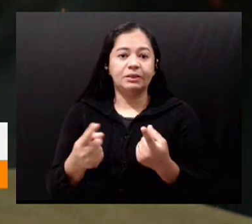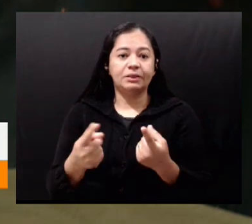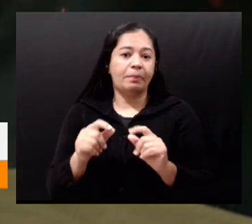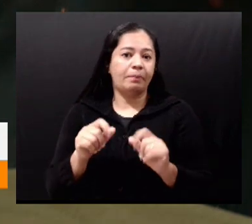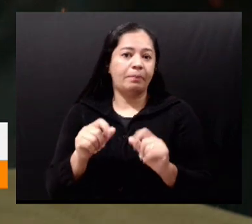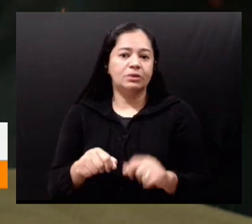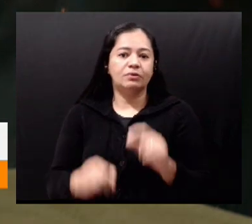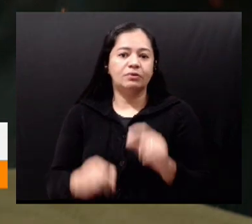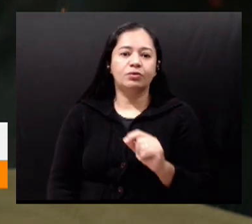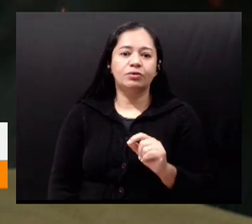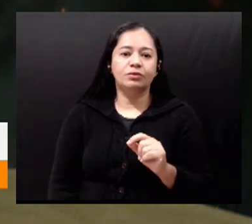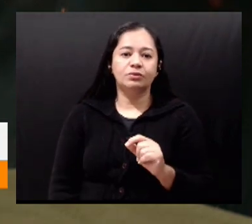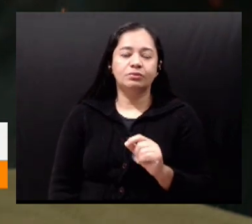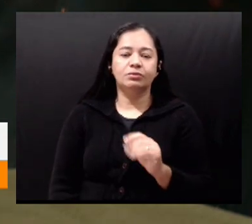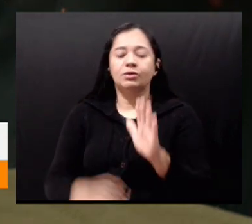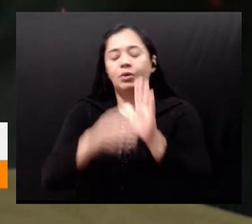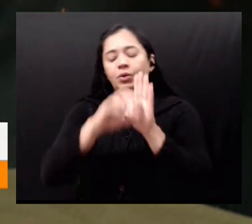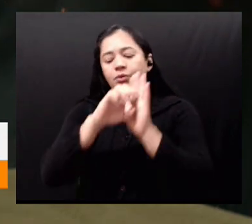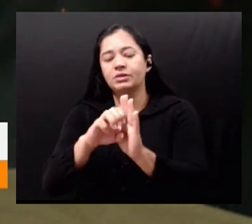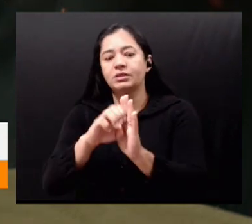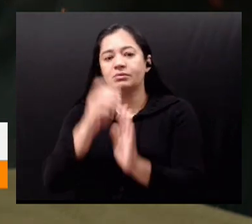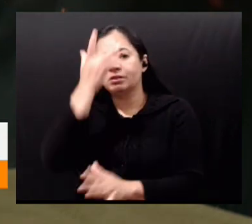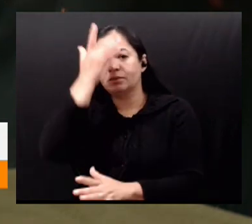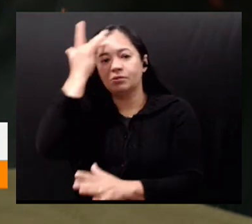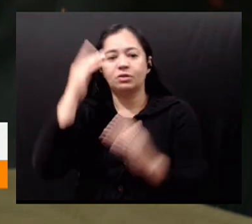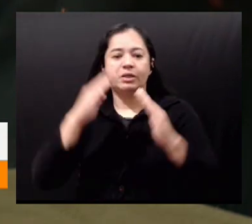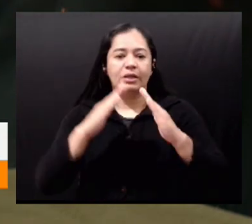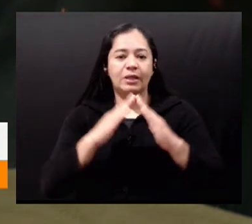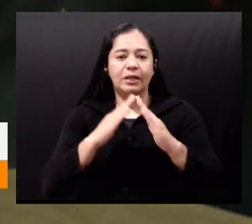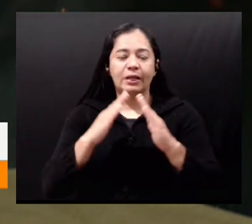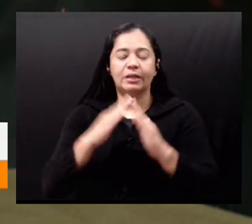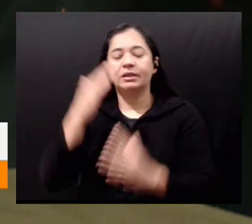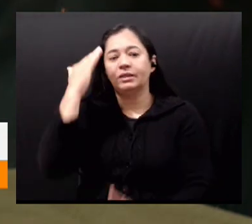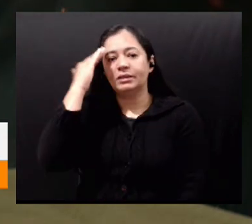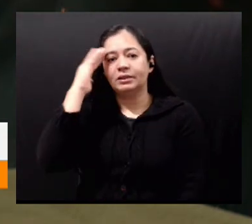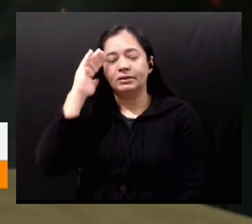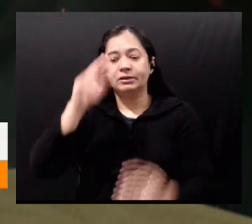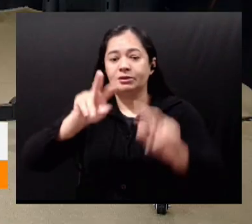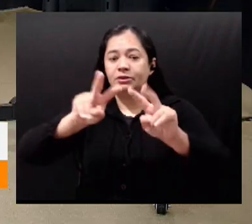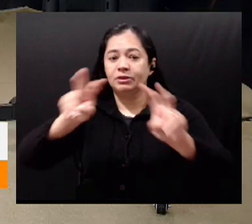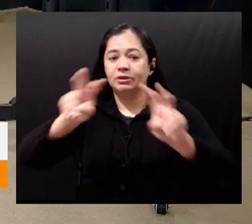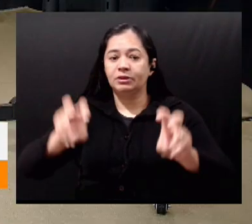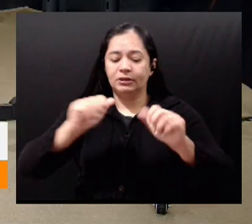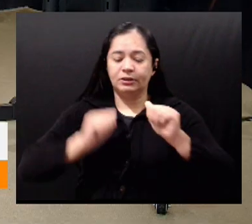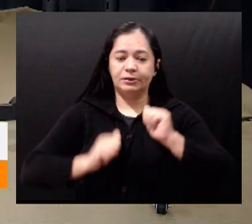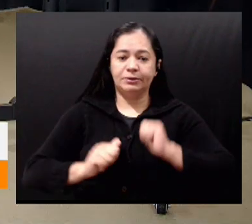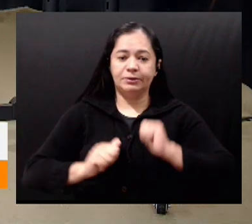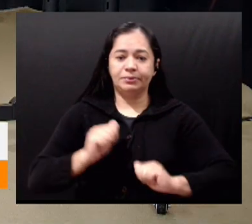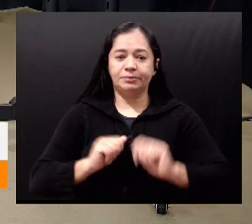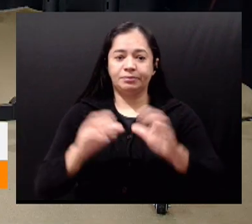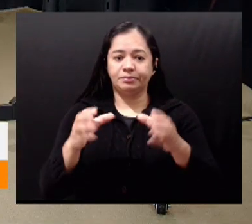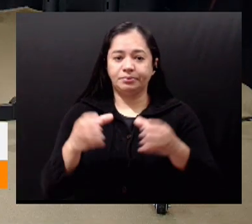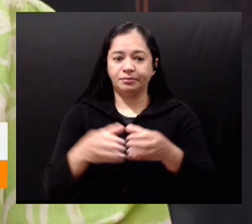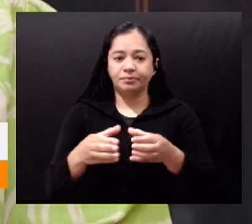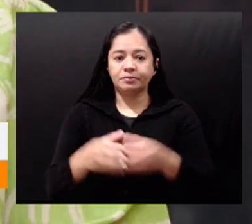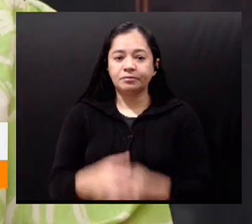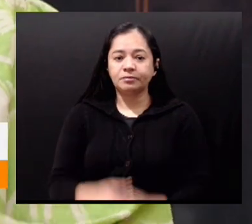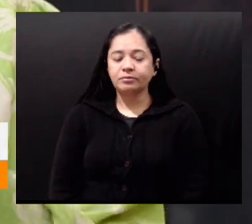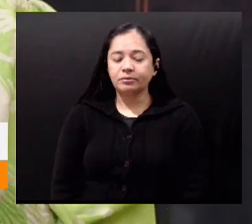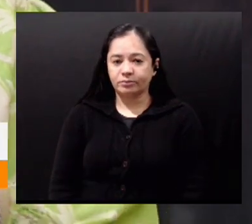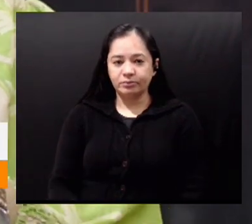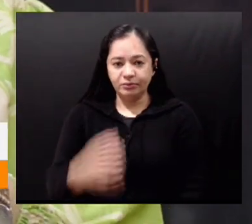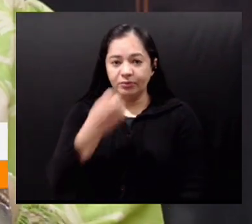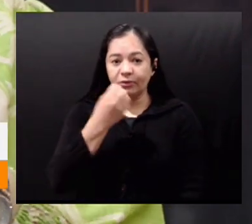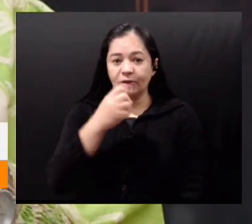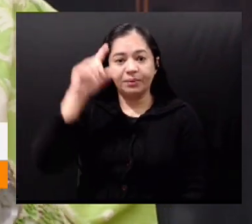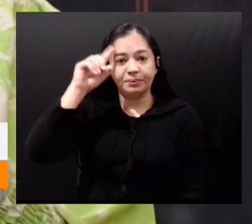o exemplo para que as pessoas de casa entendam sobre a ansiedade coletiva. Bom dia, pessoal.